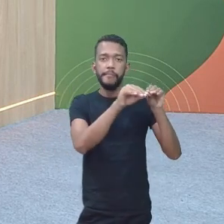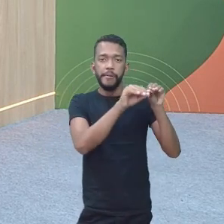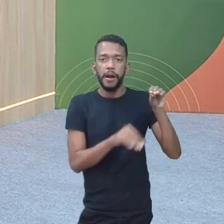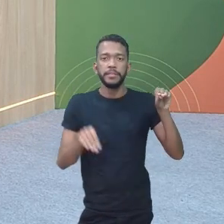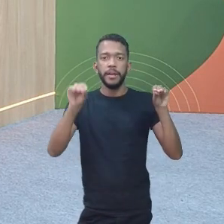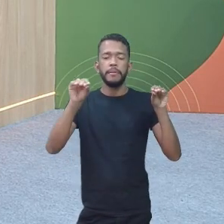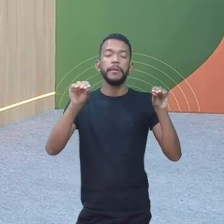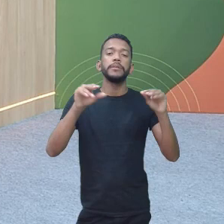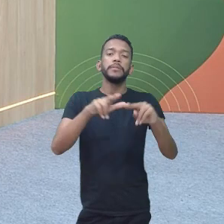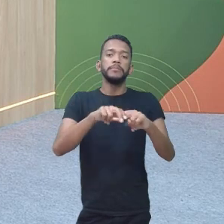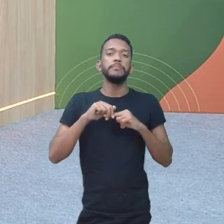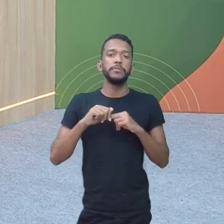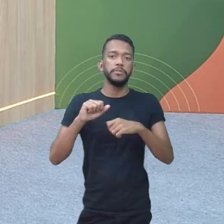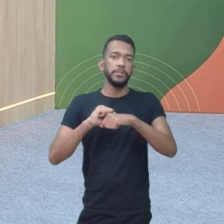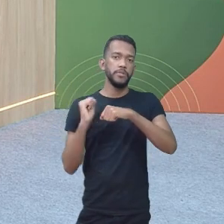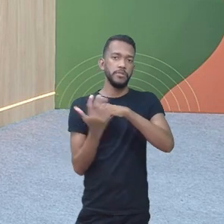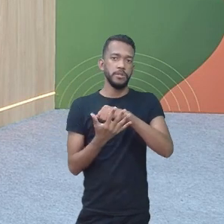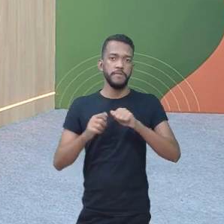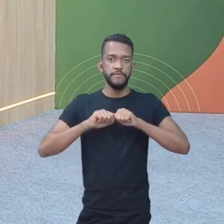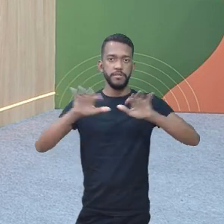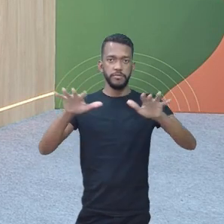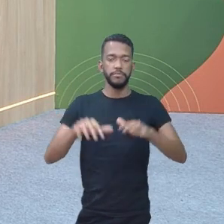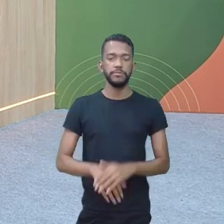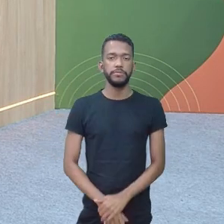conta do coronavírus, né?